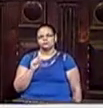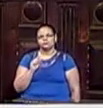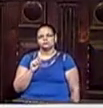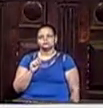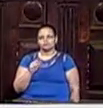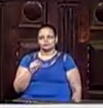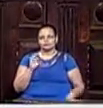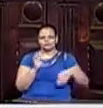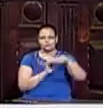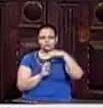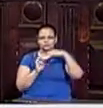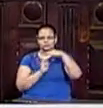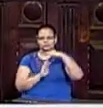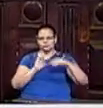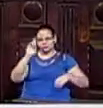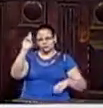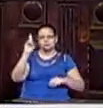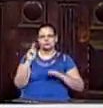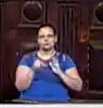esses empresários